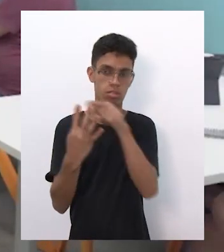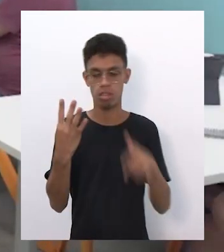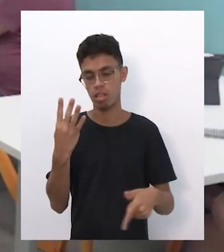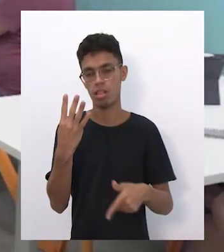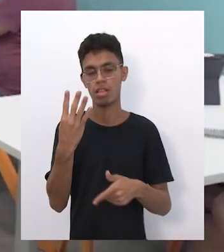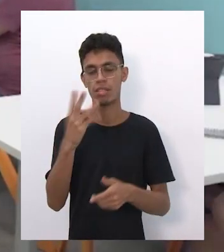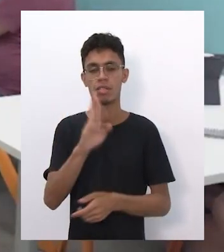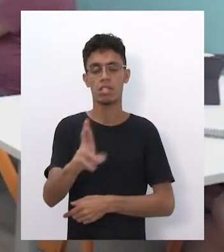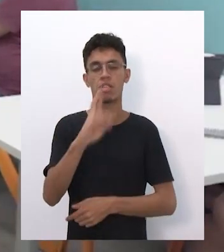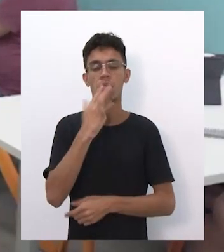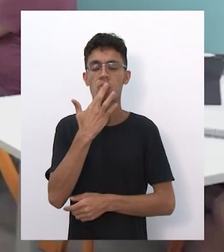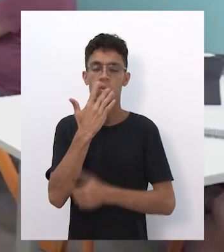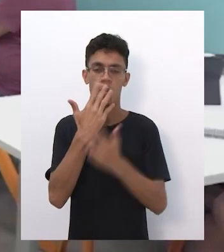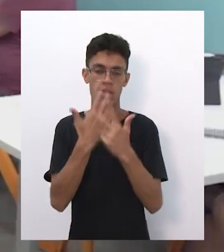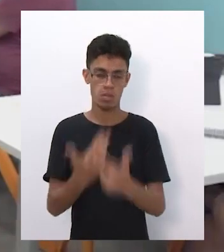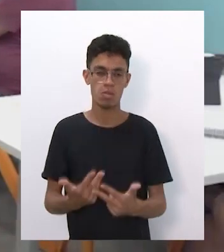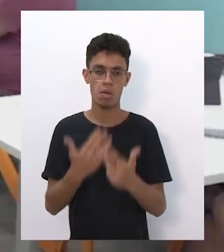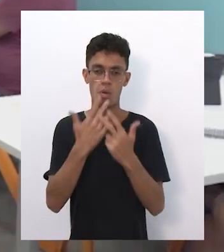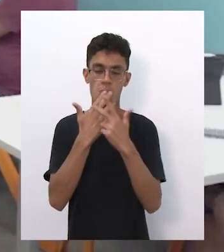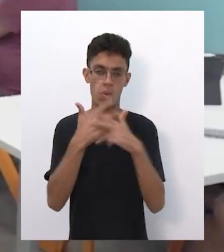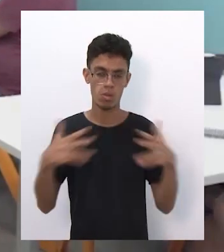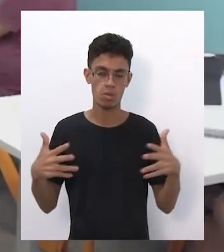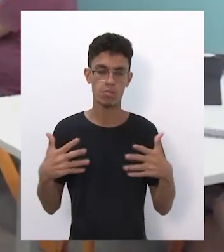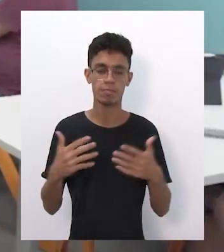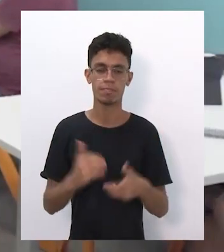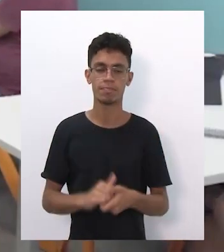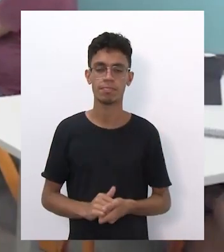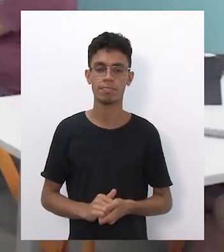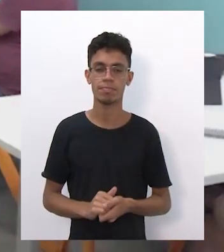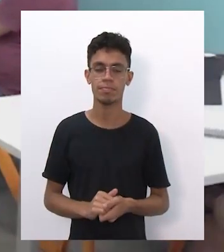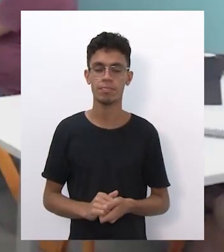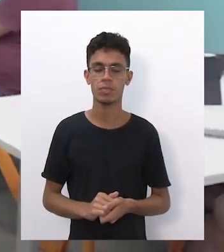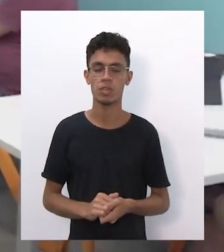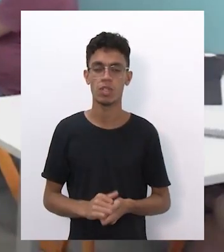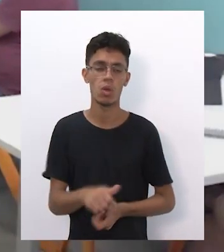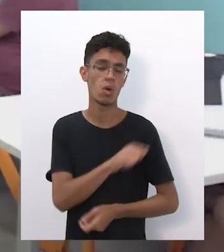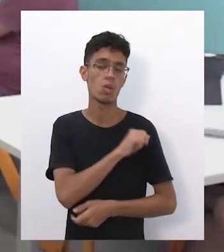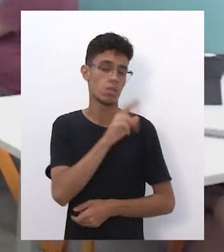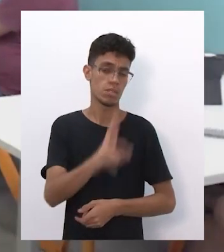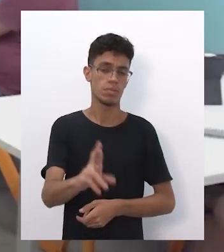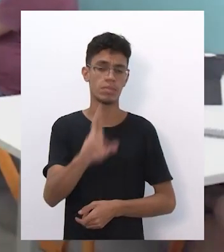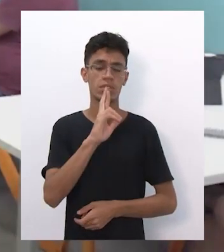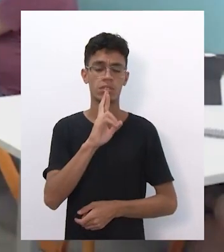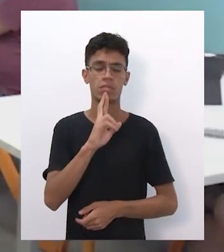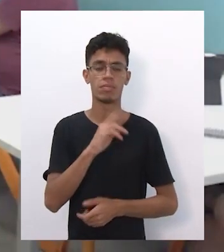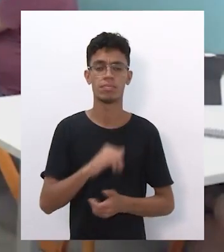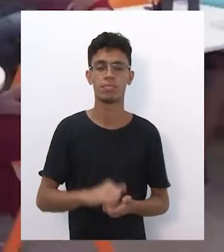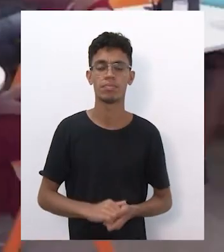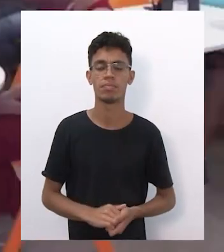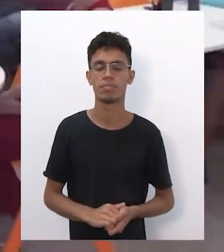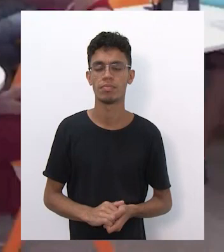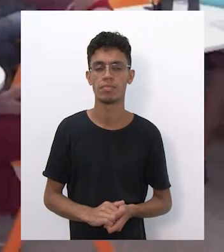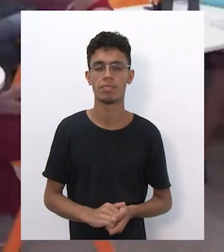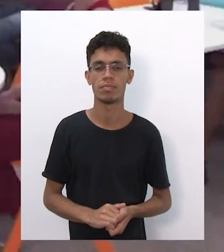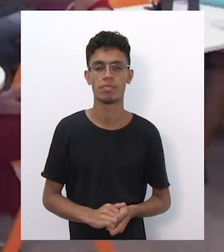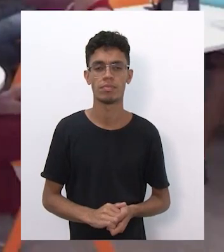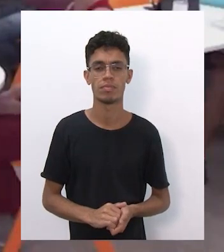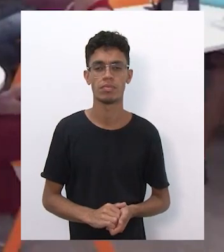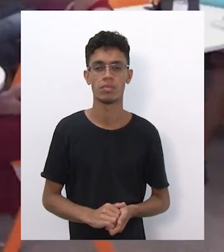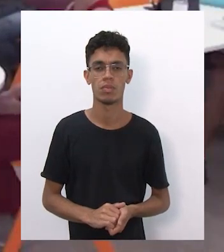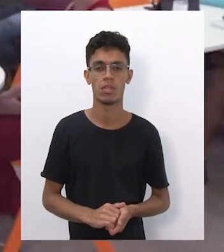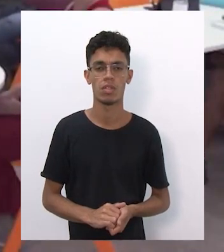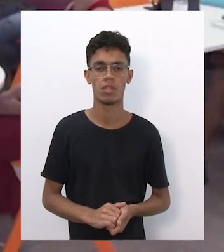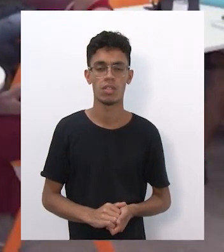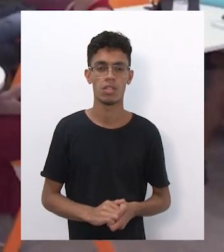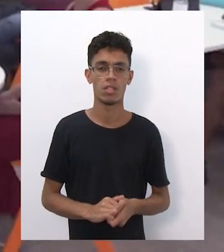aluno levanta o cartãozinho, né, que corresponde à pergunta certa, a resposta certa. Nós preparamos para